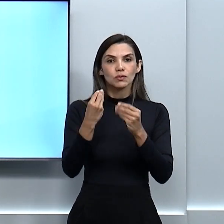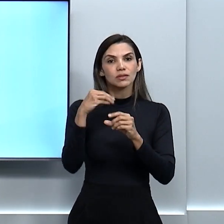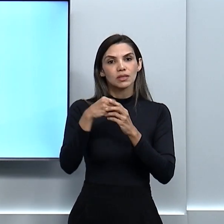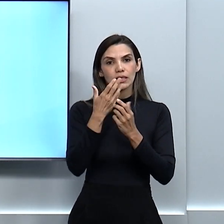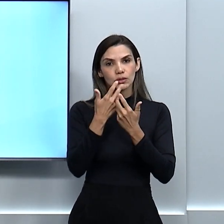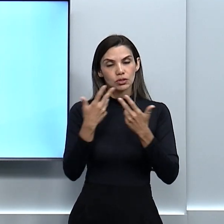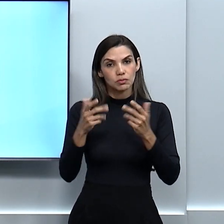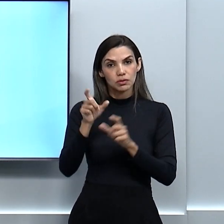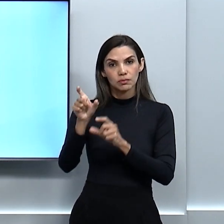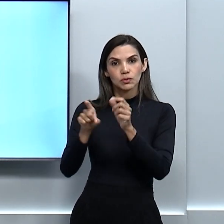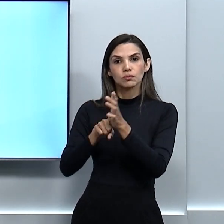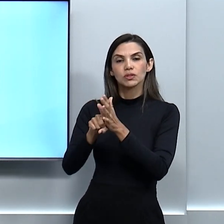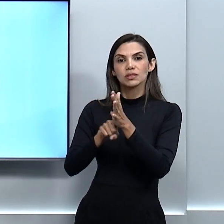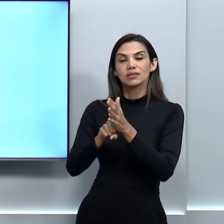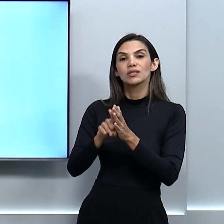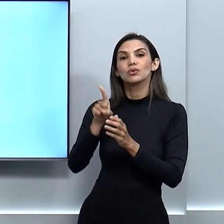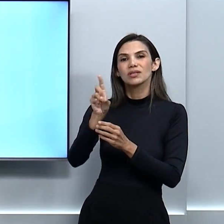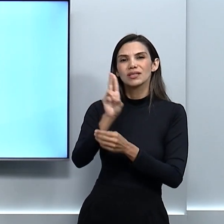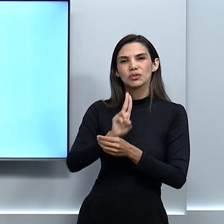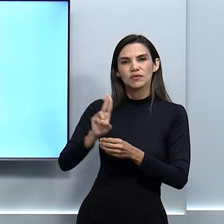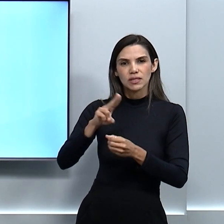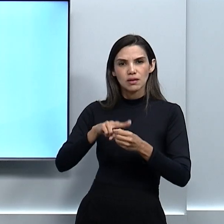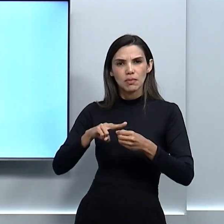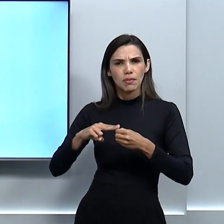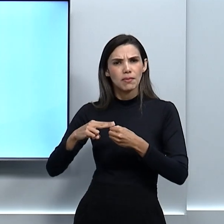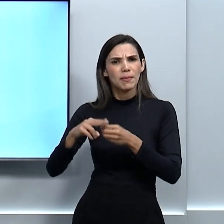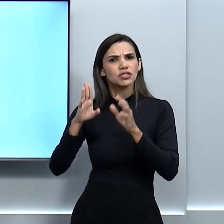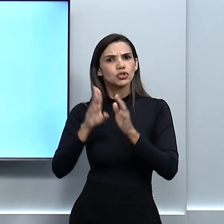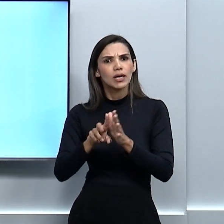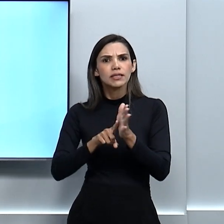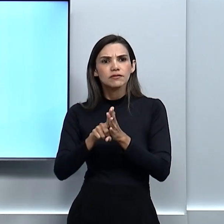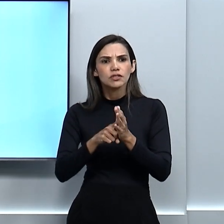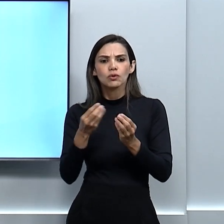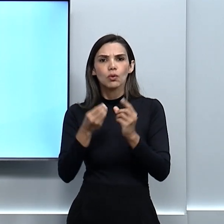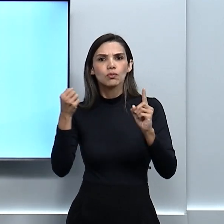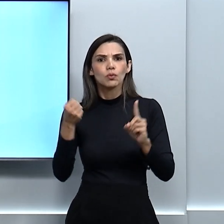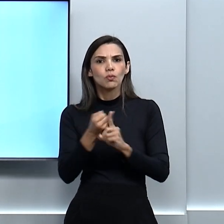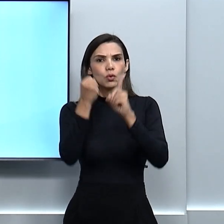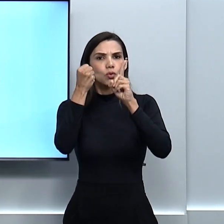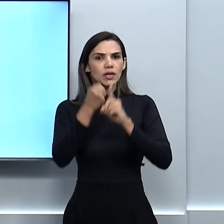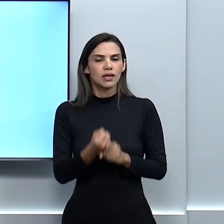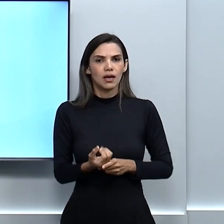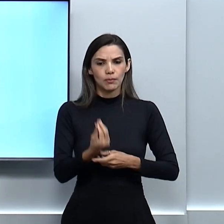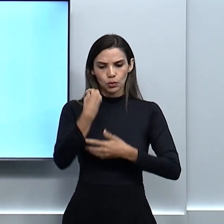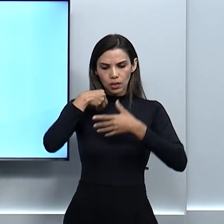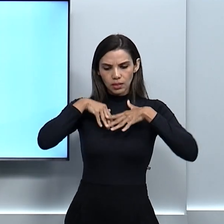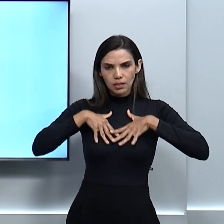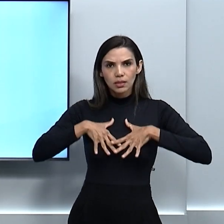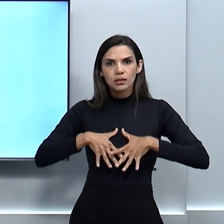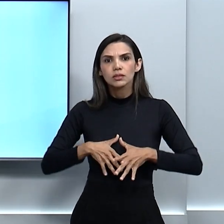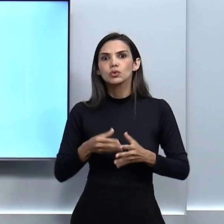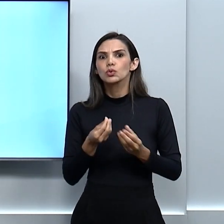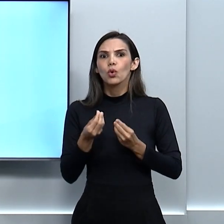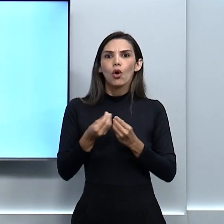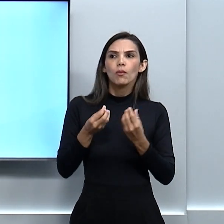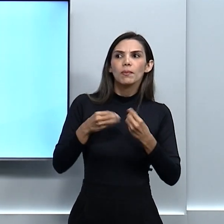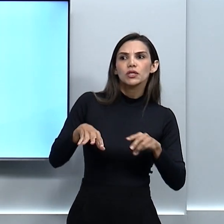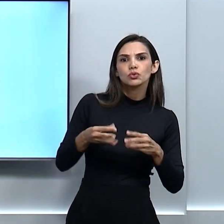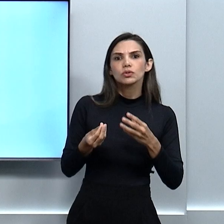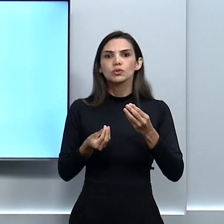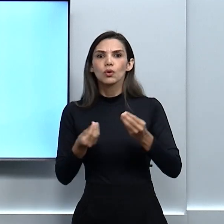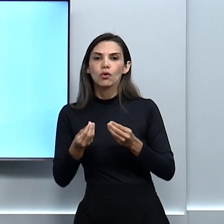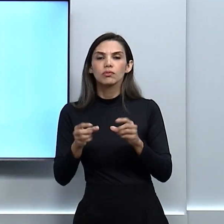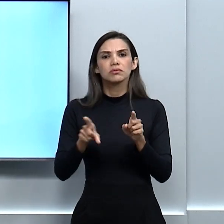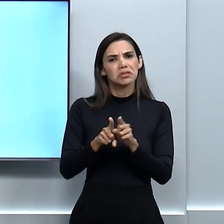pesquisadores da Universidade de Campinas investigam os impactos dessas partículas no organismo humano e analisam